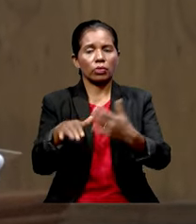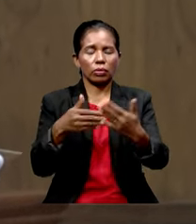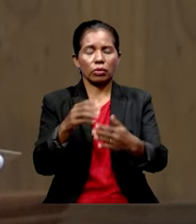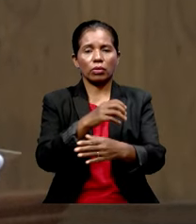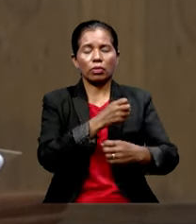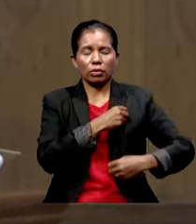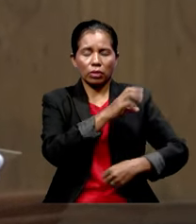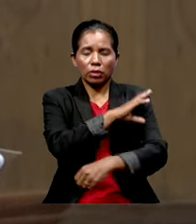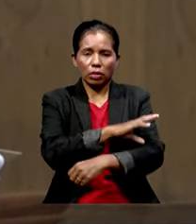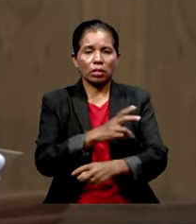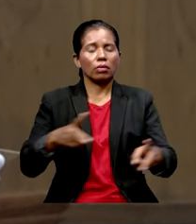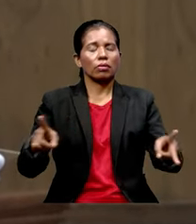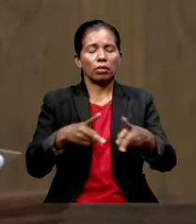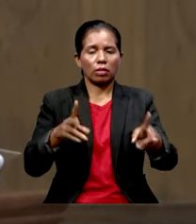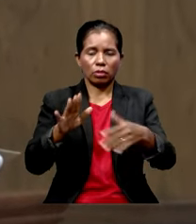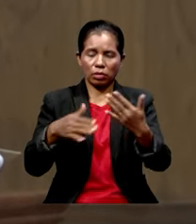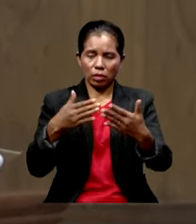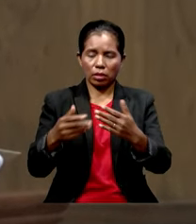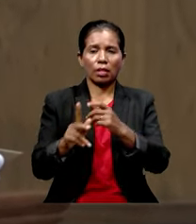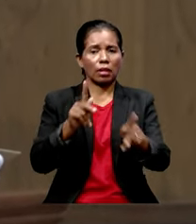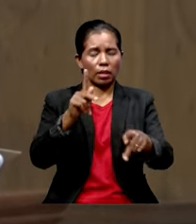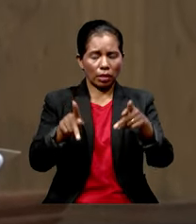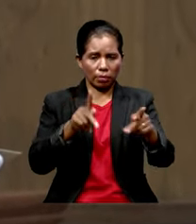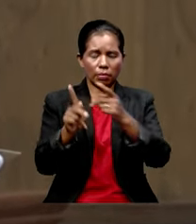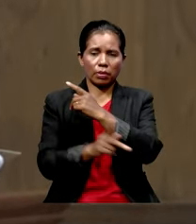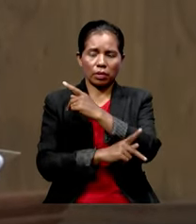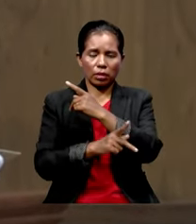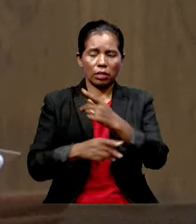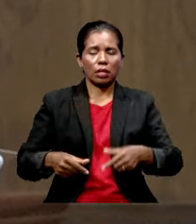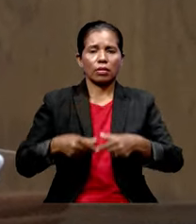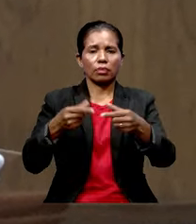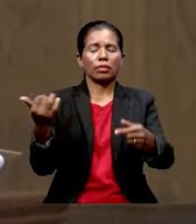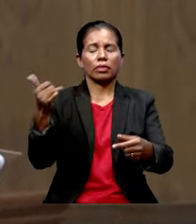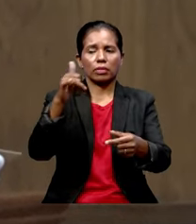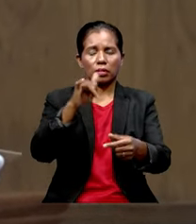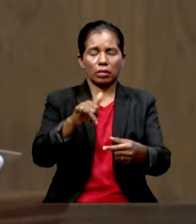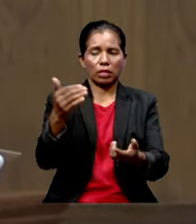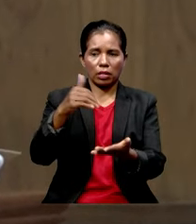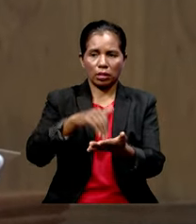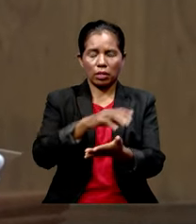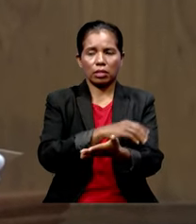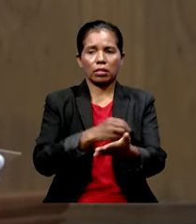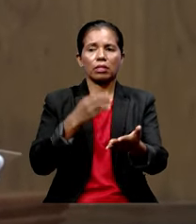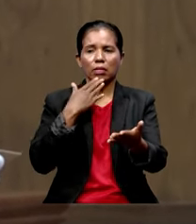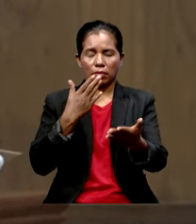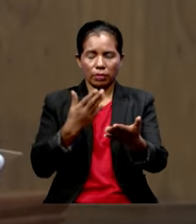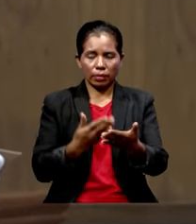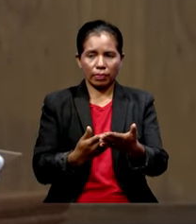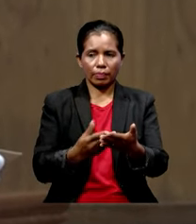aos voluntários e à população portuguesa que demonstraram mais uma vez uma coragem